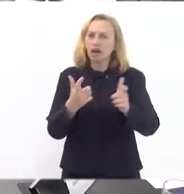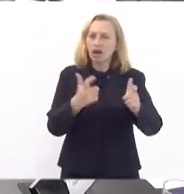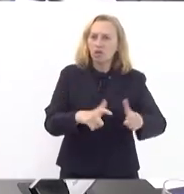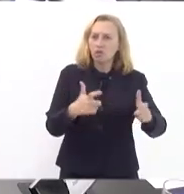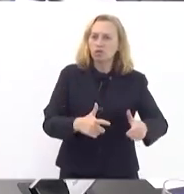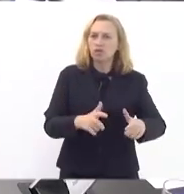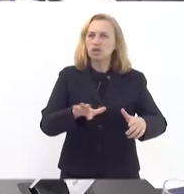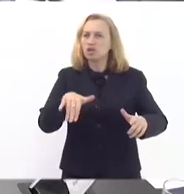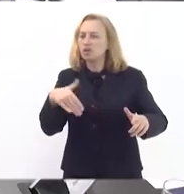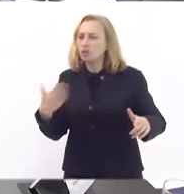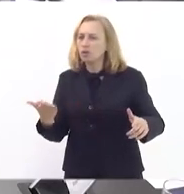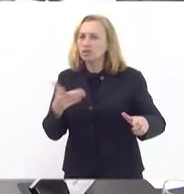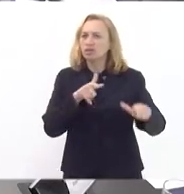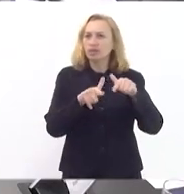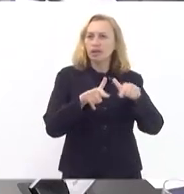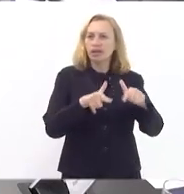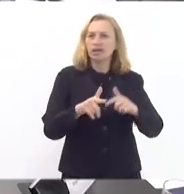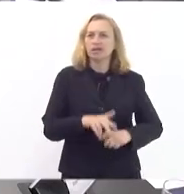o